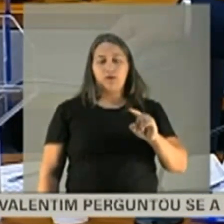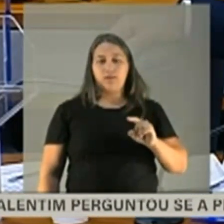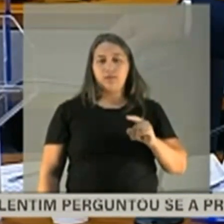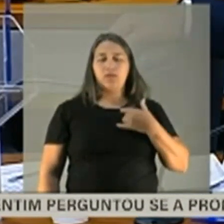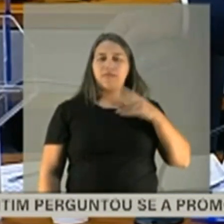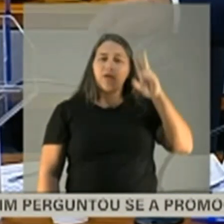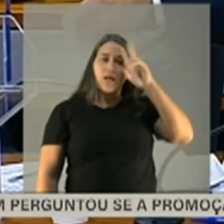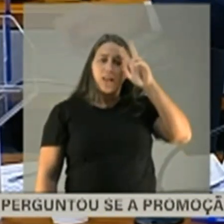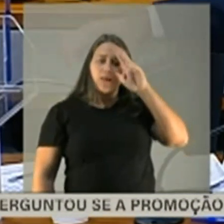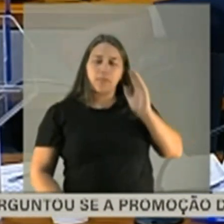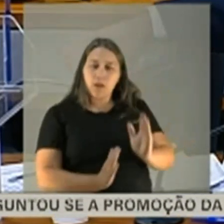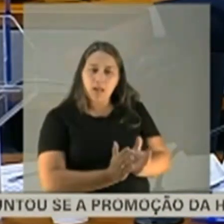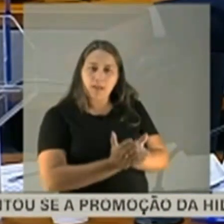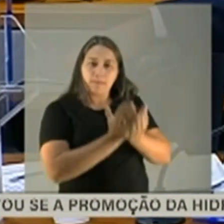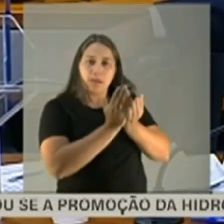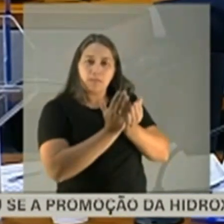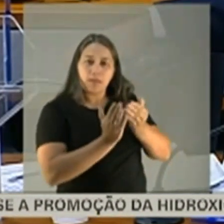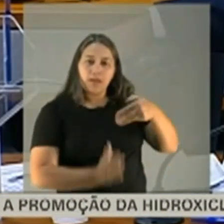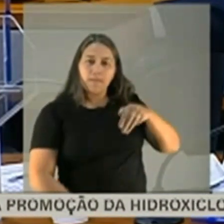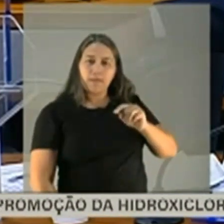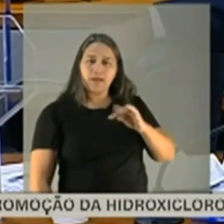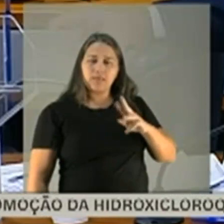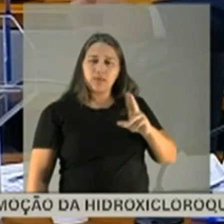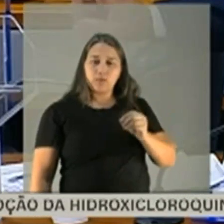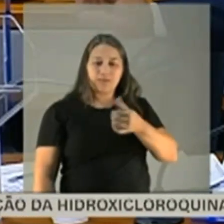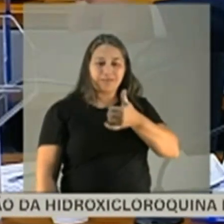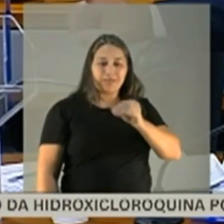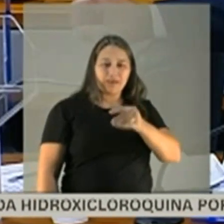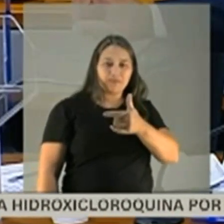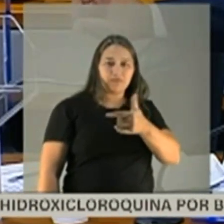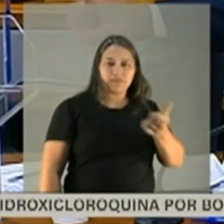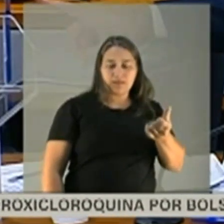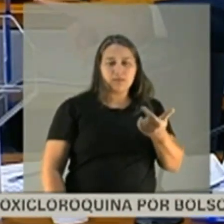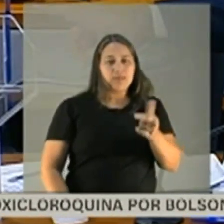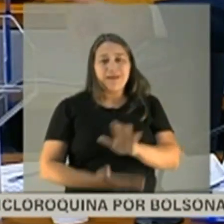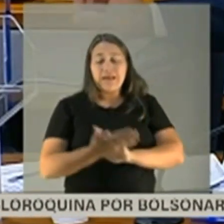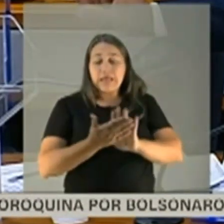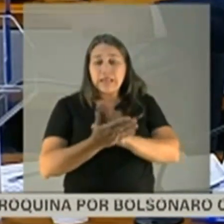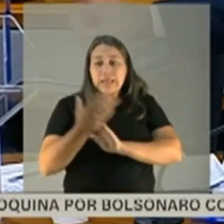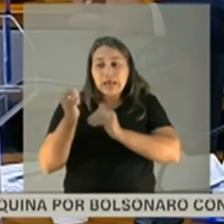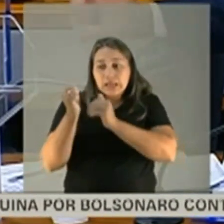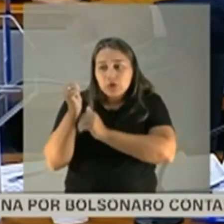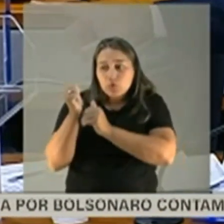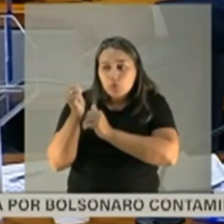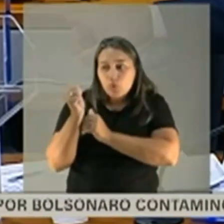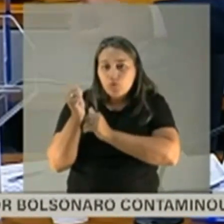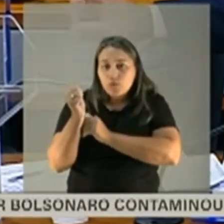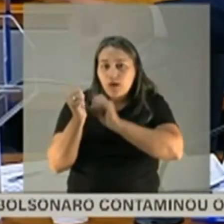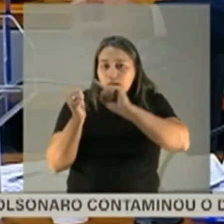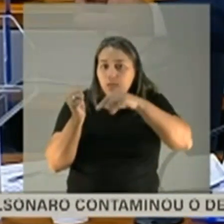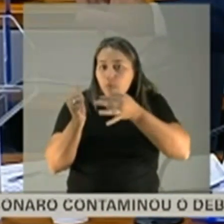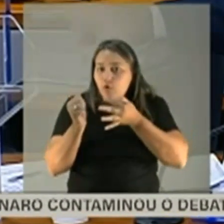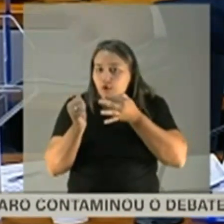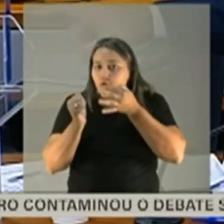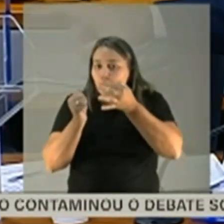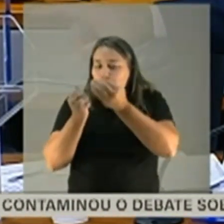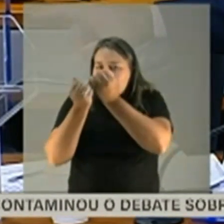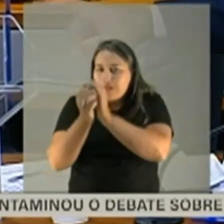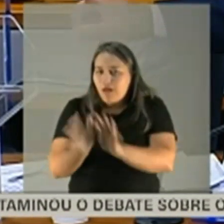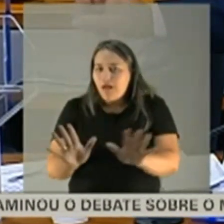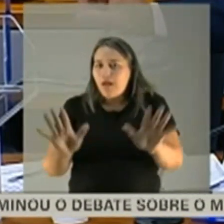uma passagem de Mateus 10, 26. Não há nada escondido que não venha a ser